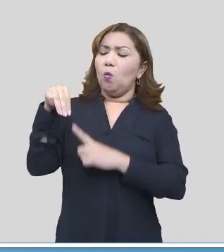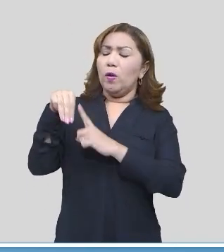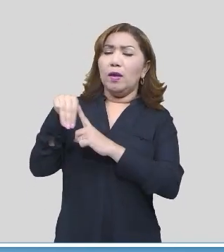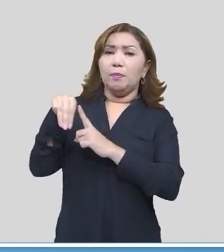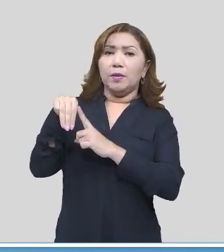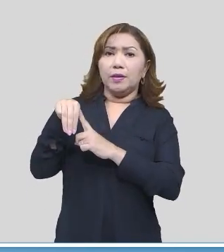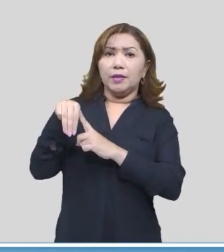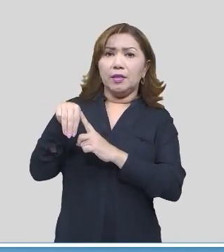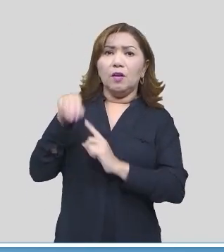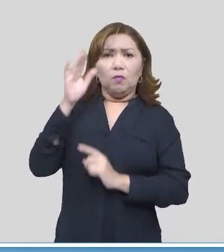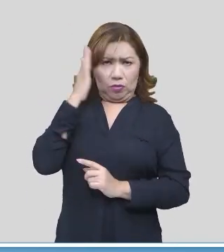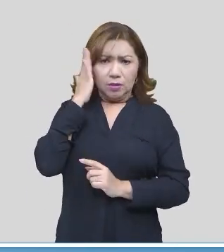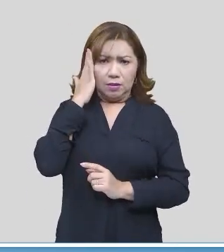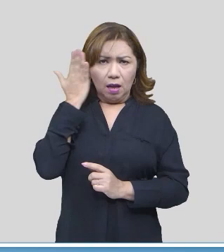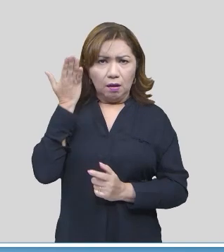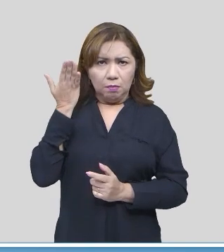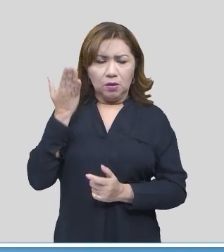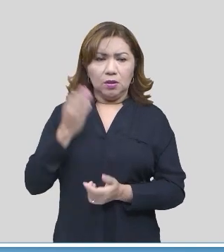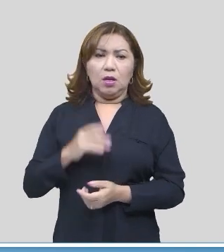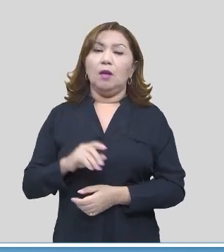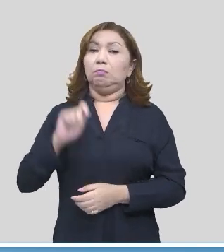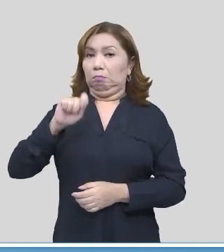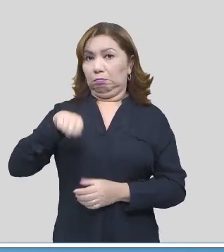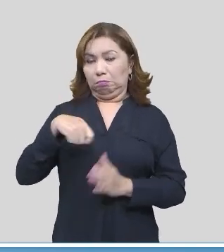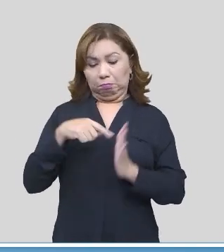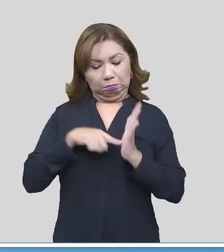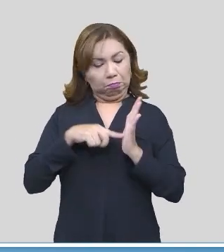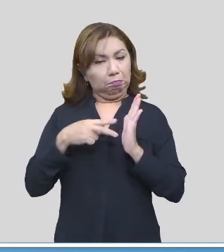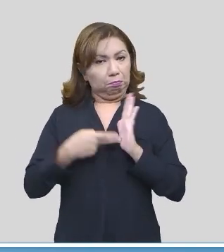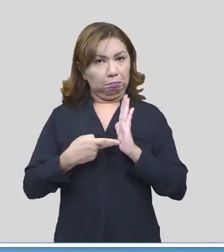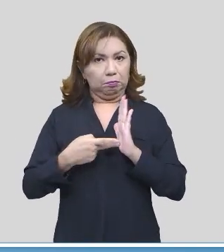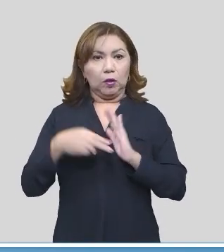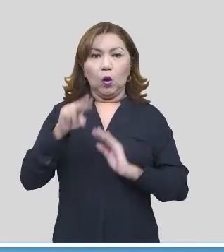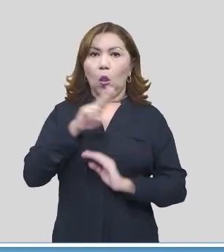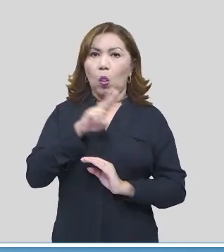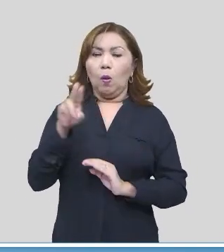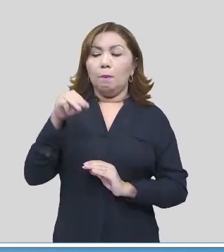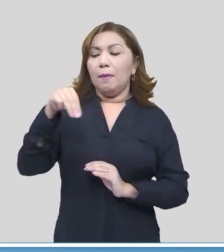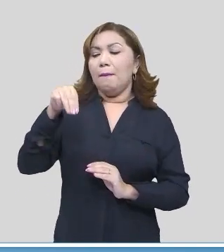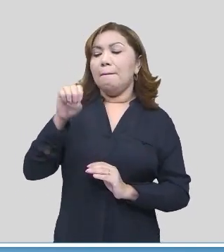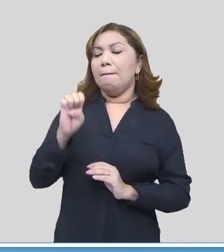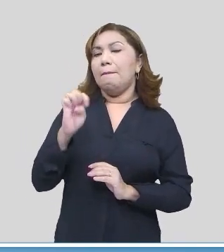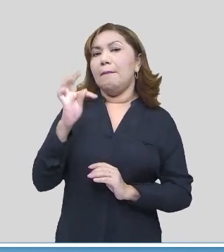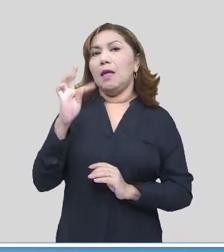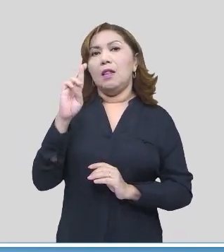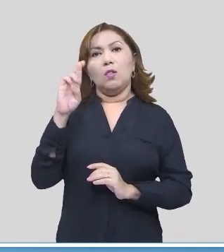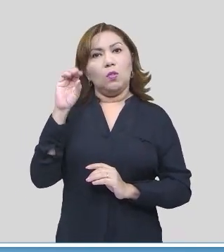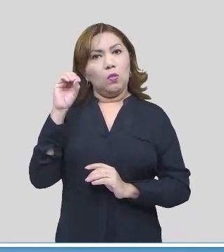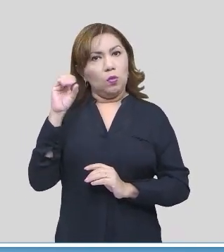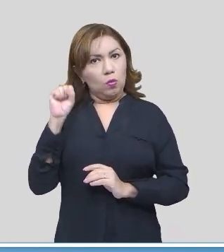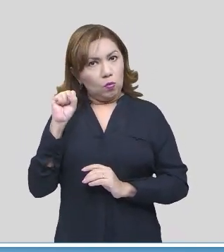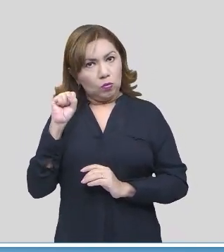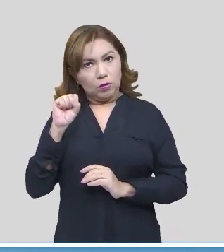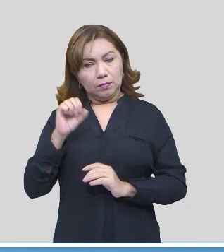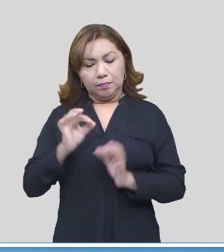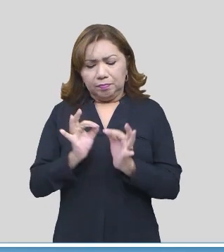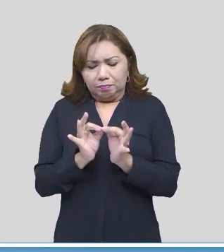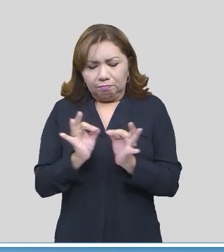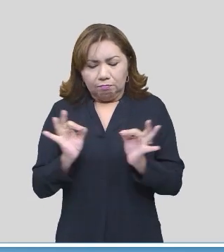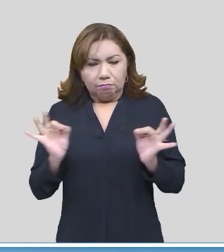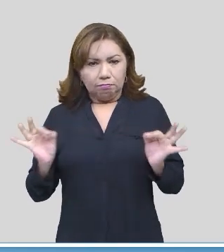Significa metros. Não esqueça, M